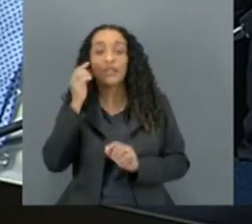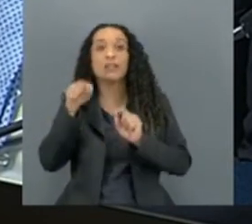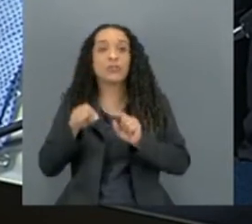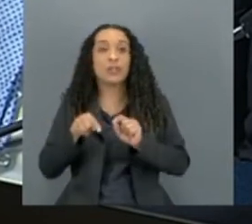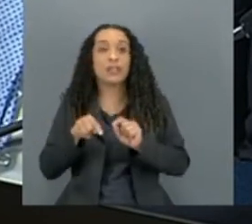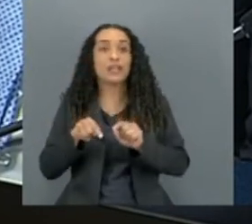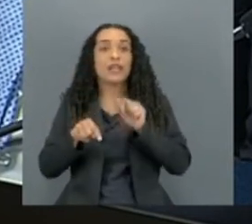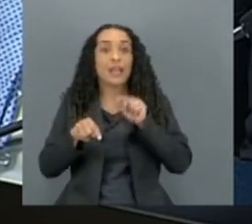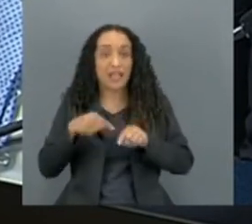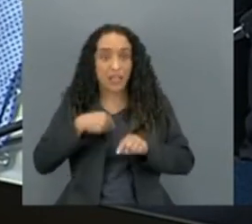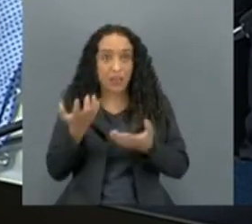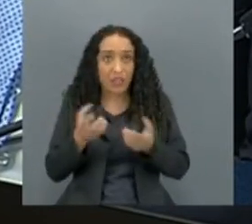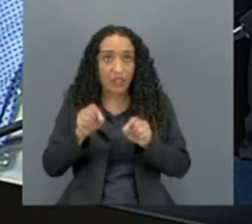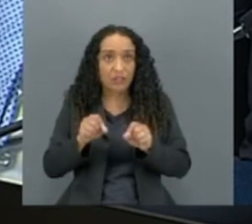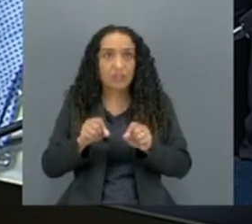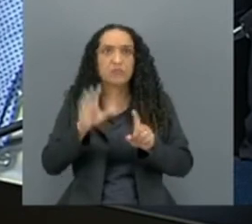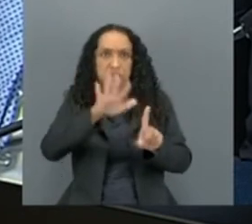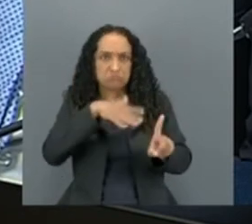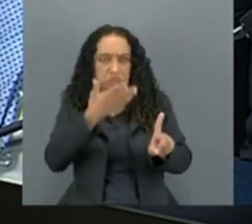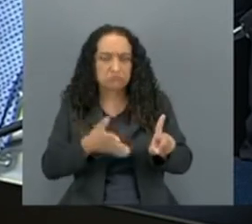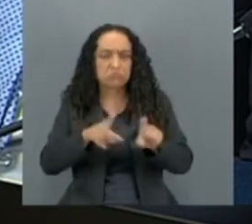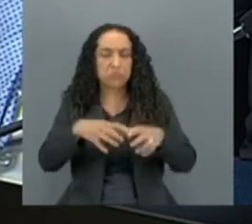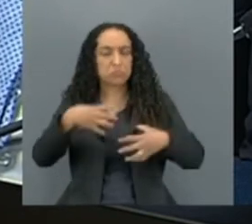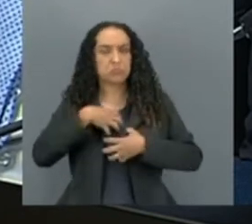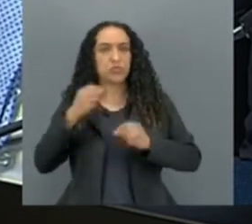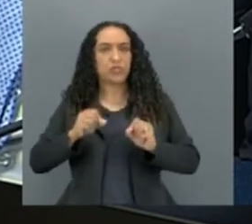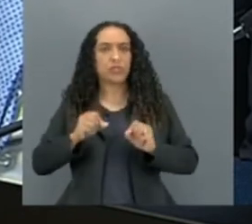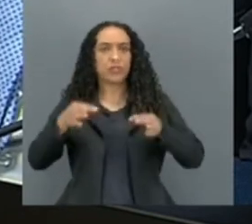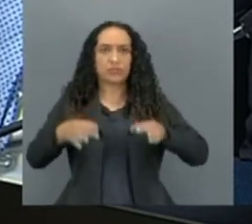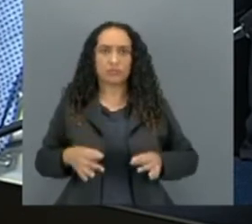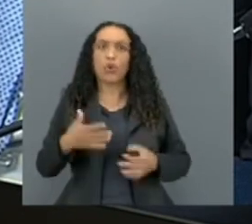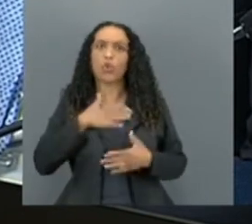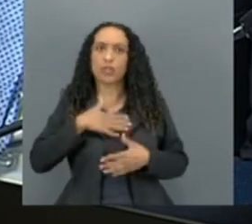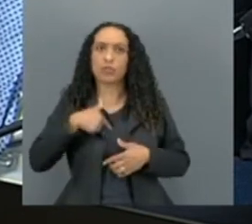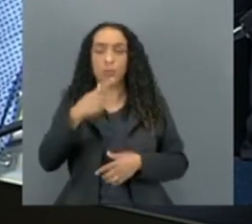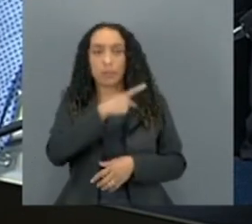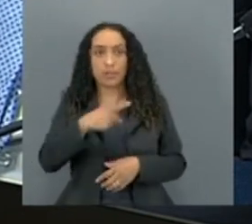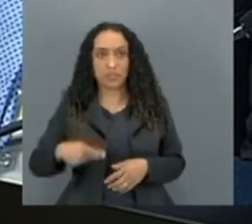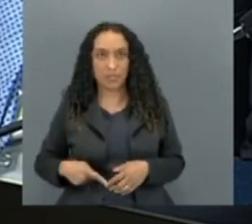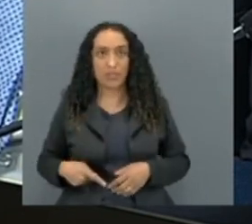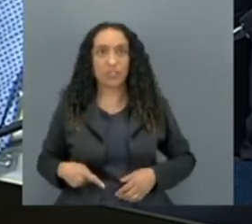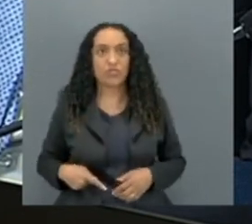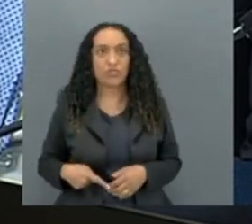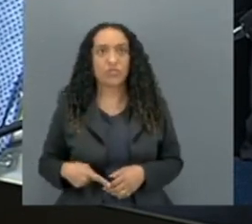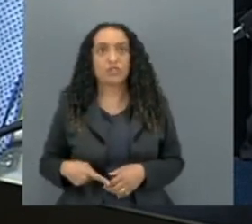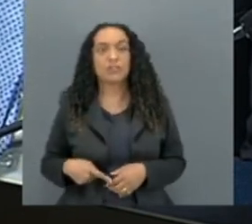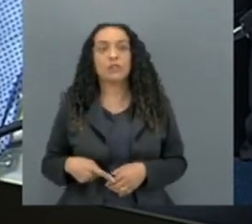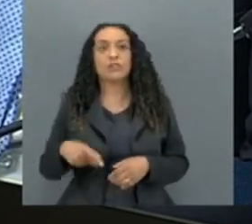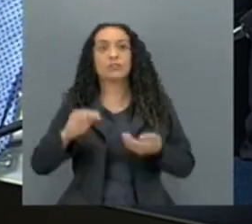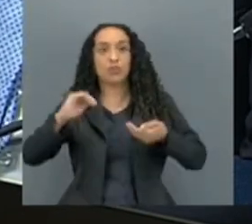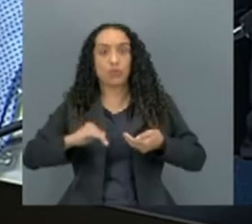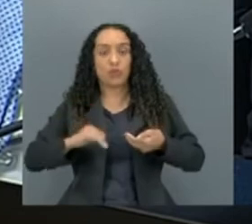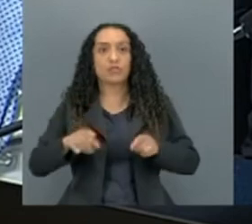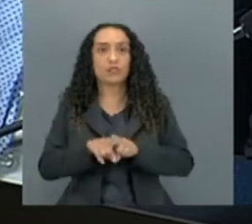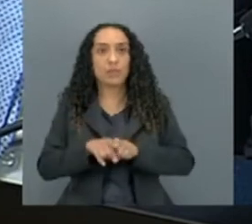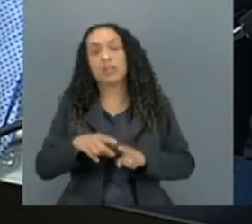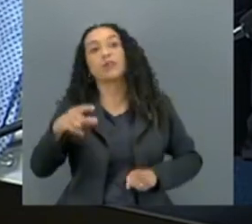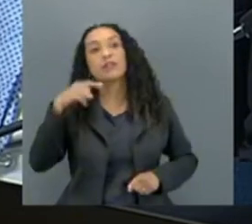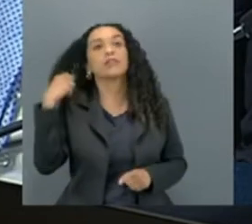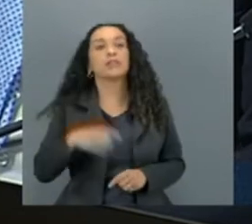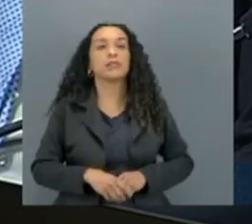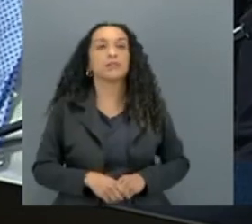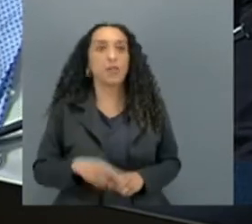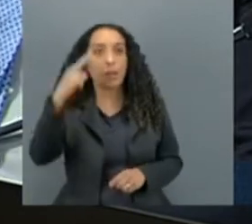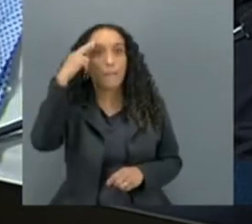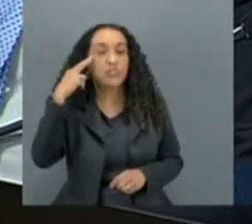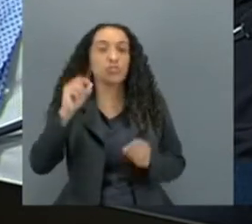aliás, quero aqui enaltecer a postura dele, que foi, gostaria que o meu presidente, né, como presidente do Congresso Nacional, Rodrigo Pacheco, tivesse feito